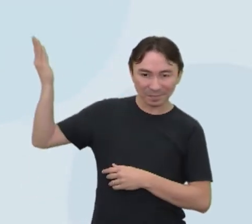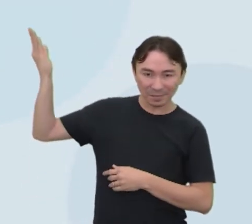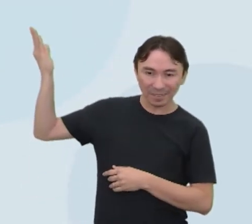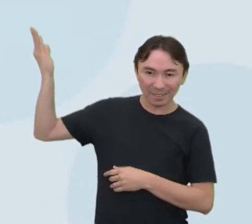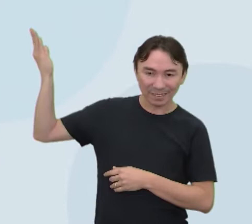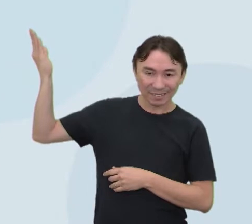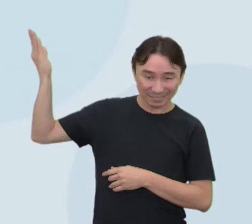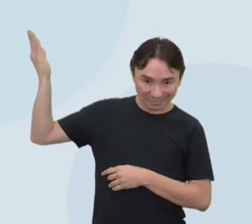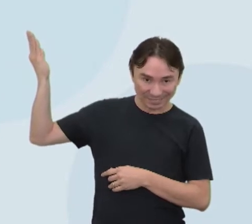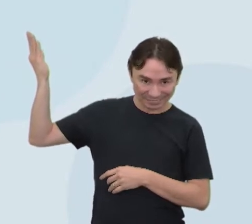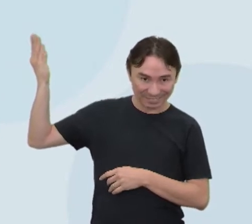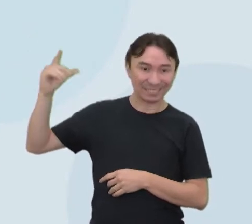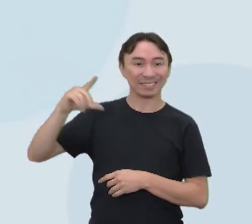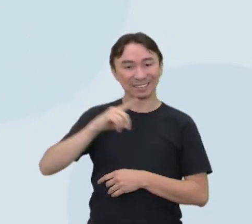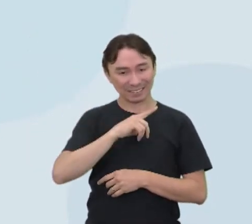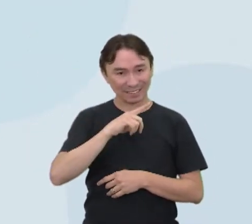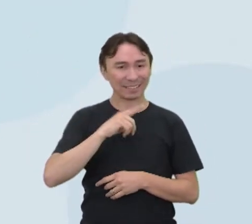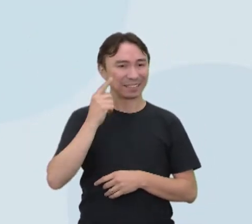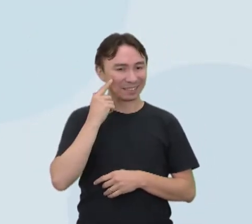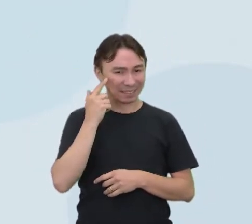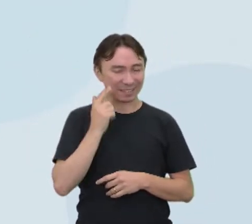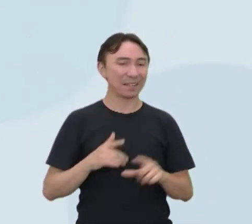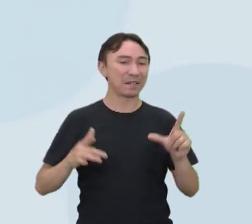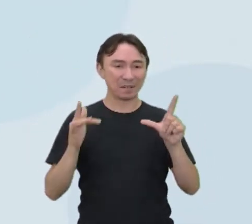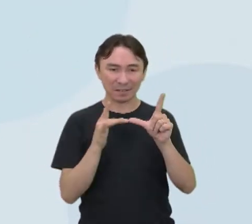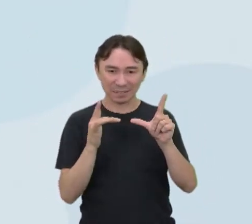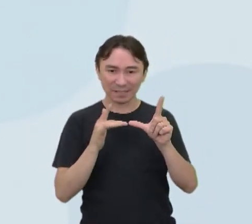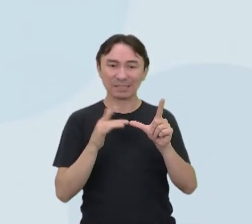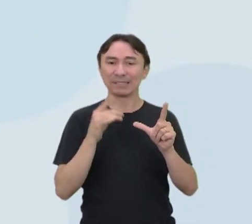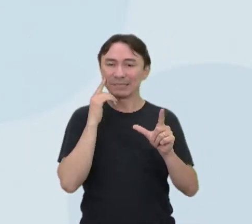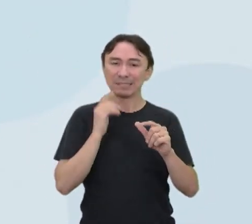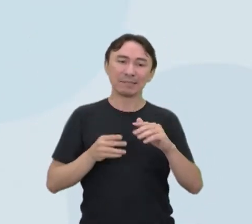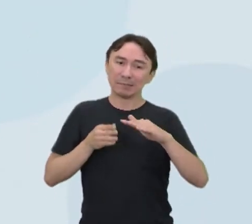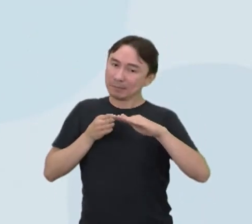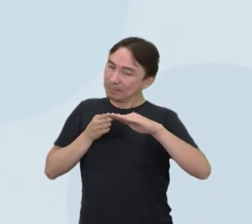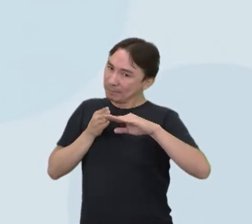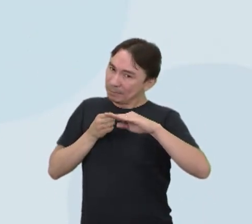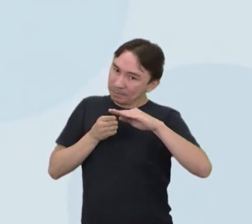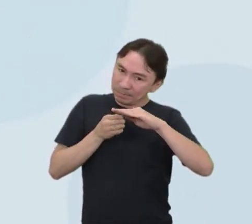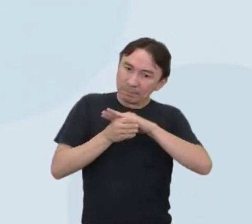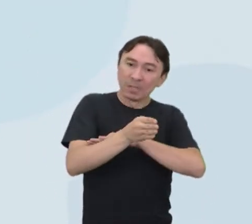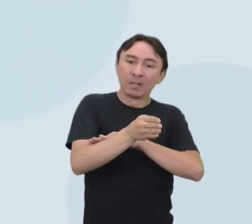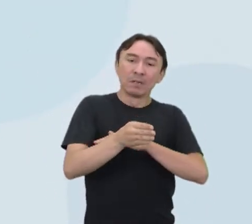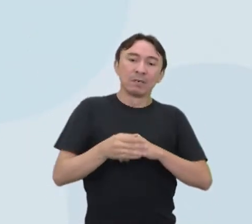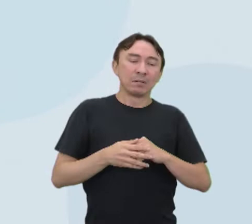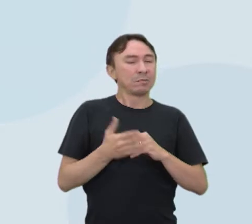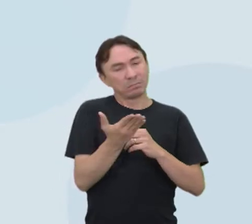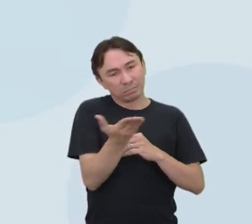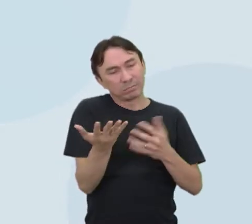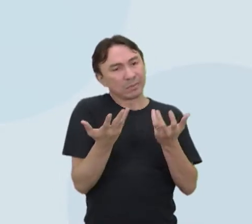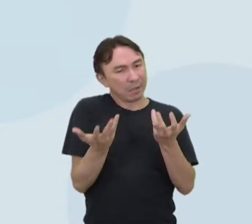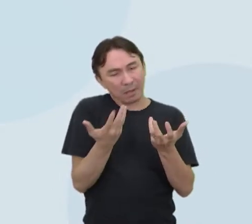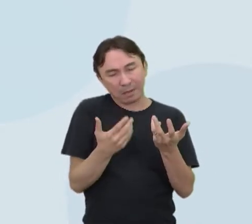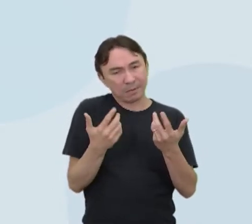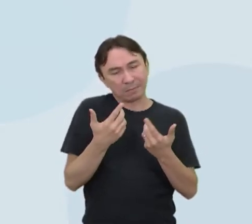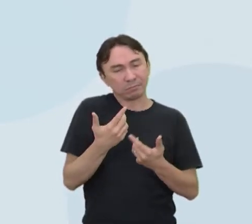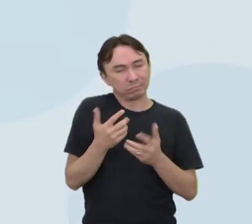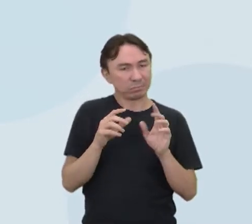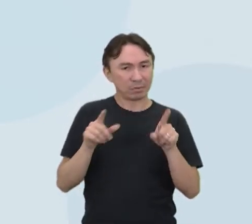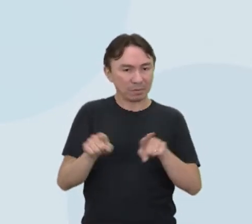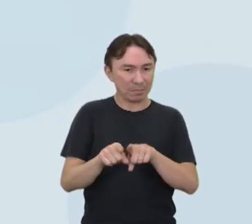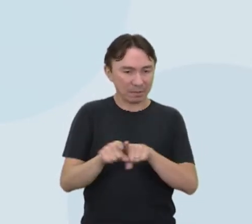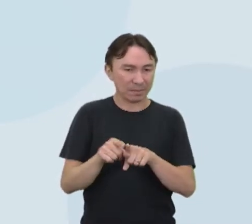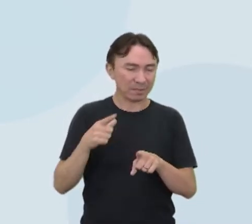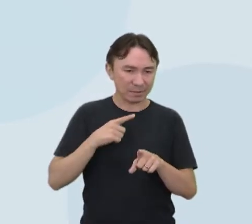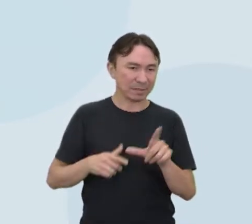página principal e que tem lá acessar ao Forms, né? O formulário. Mas lembrando, se você quiser entrar de outra forma, você também consegue, tá? Mas digitando o link,